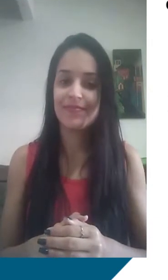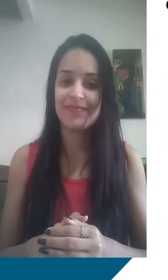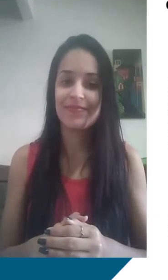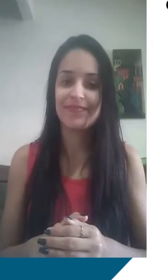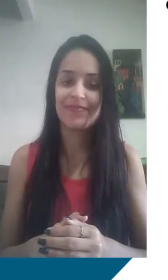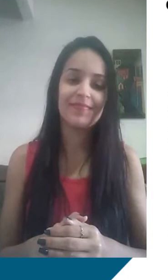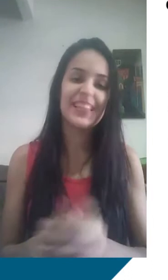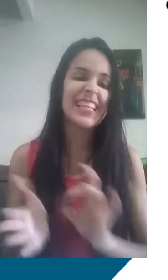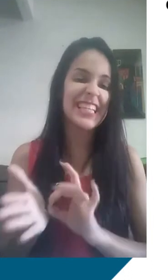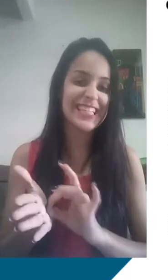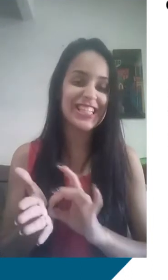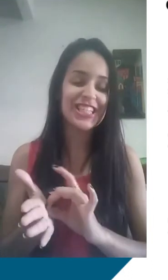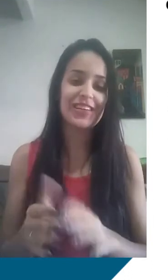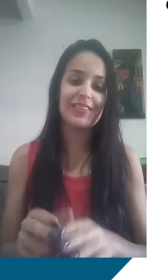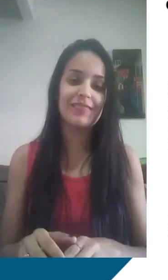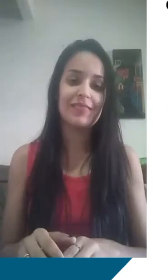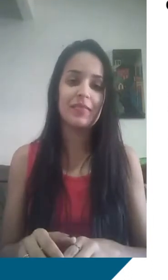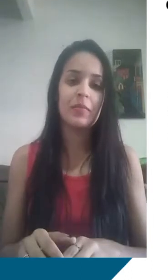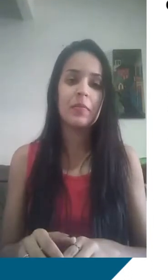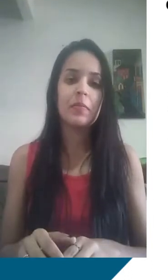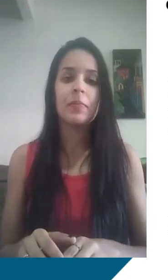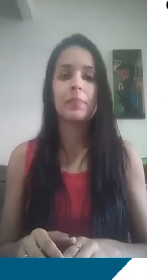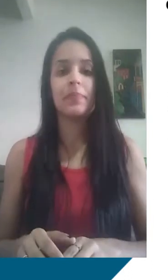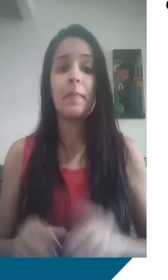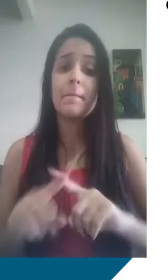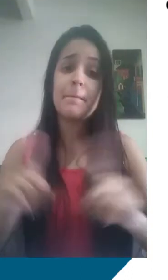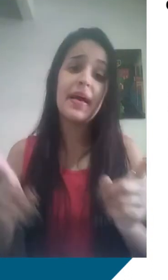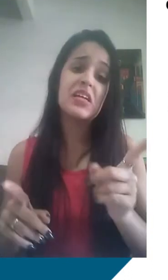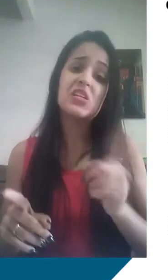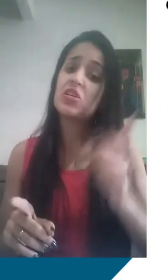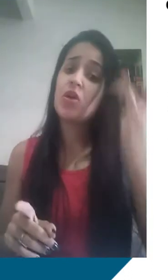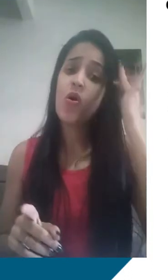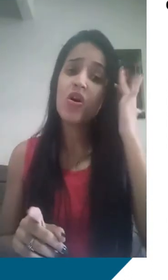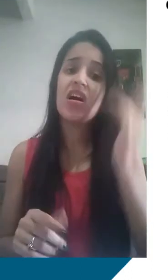forma irônica de ofensa, diferente das grosserias a que me habituara.